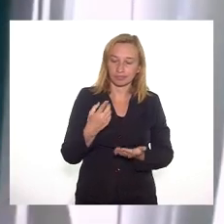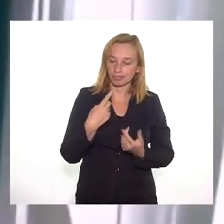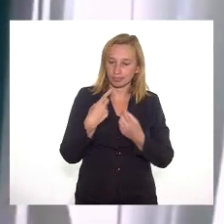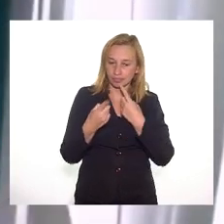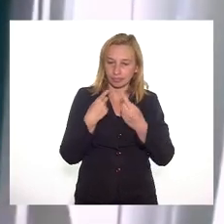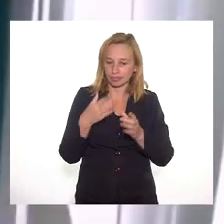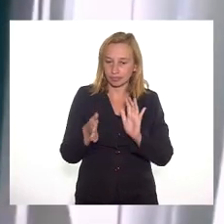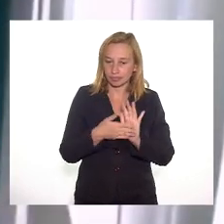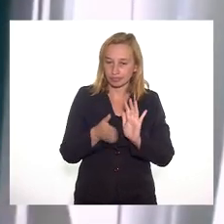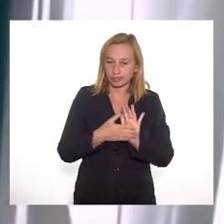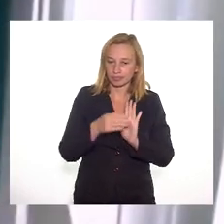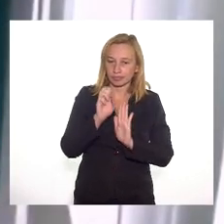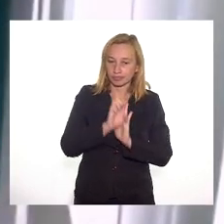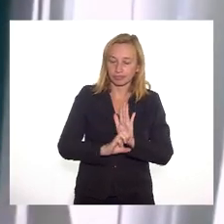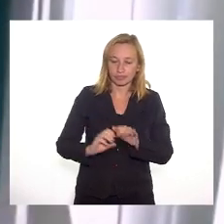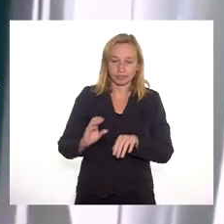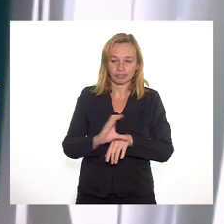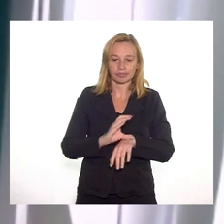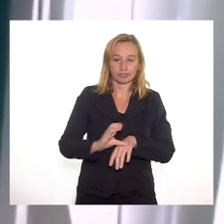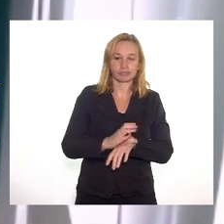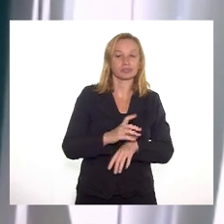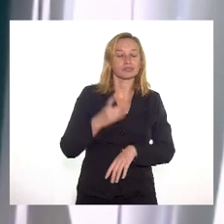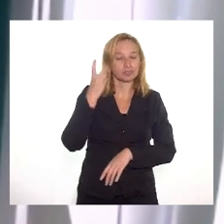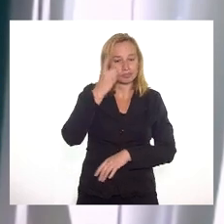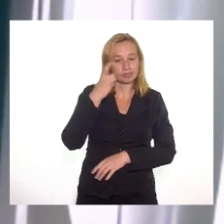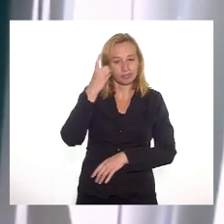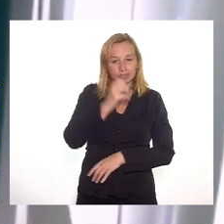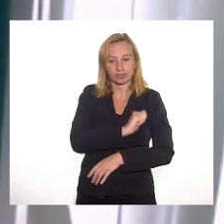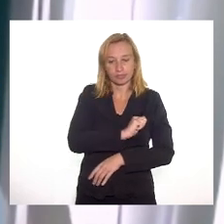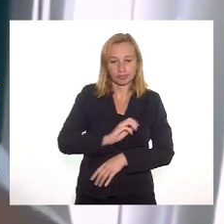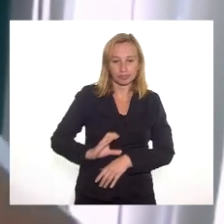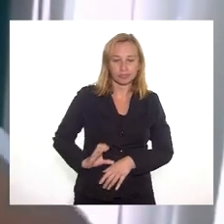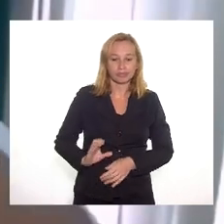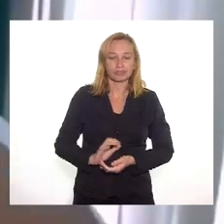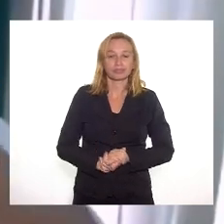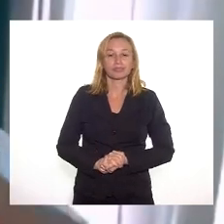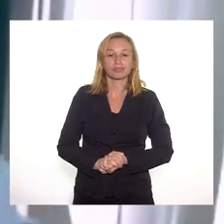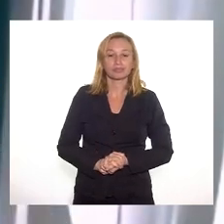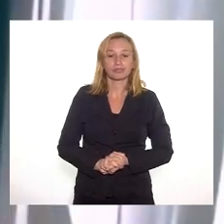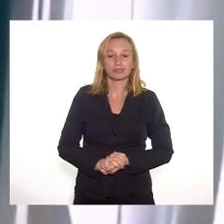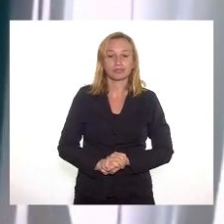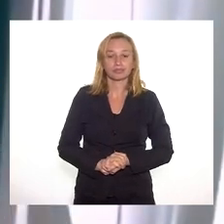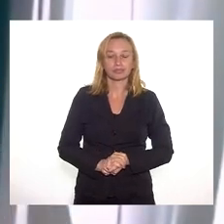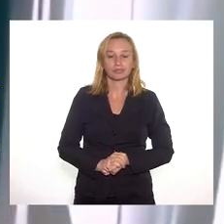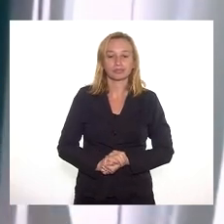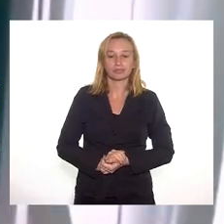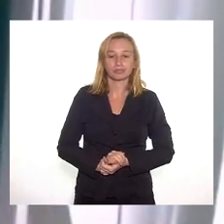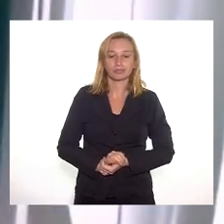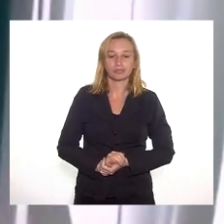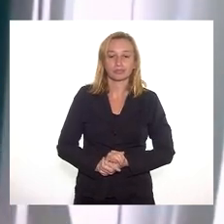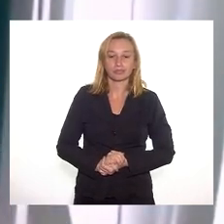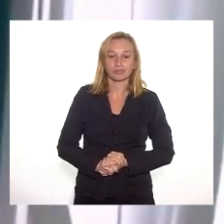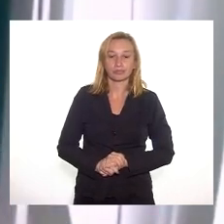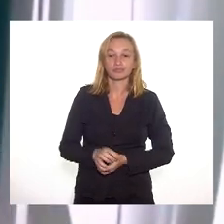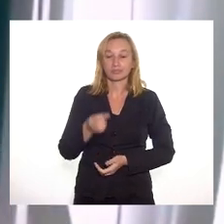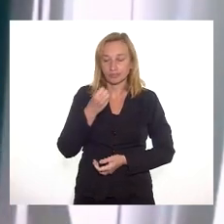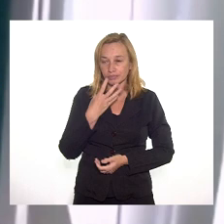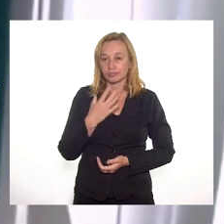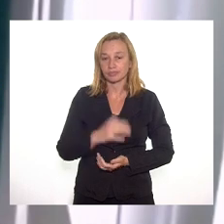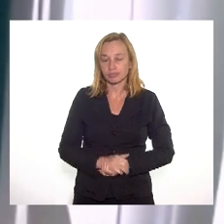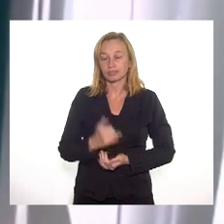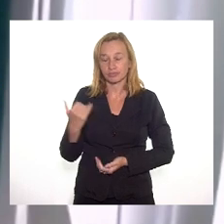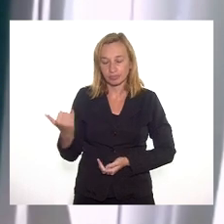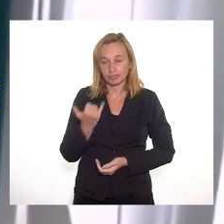de emenda constitucional de autoria do deputado André Siciliano, que considero muito